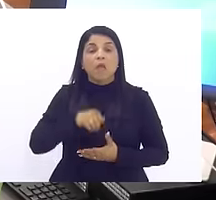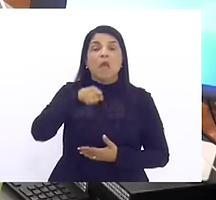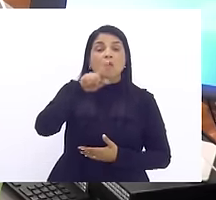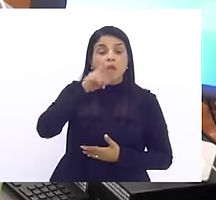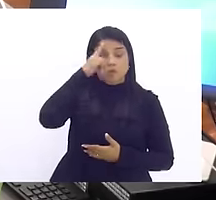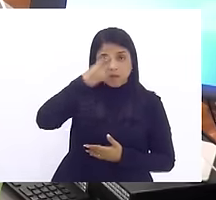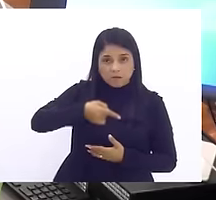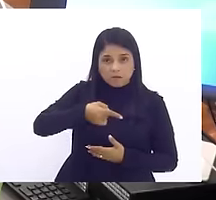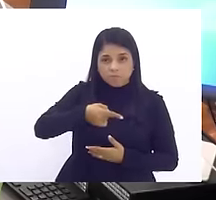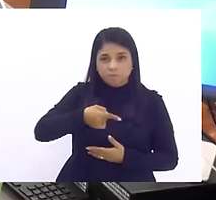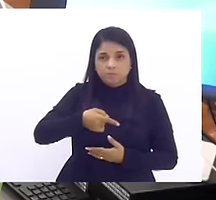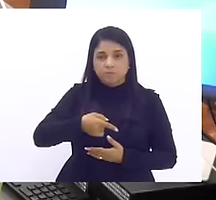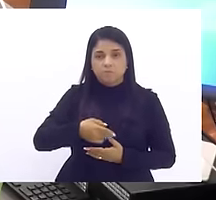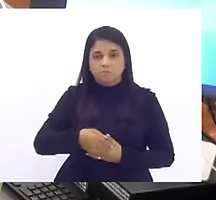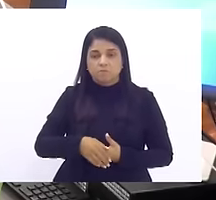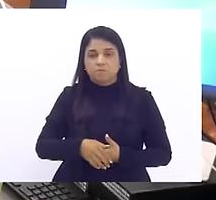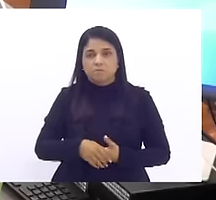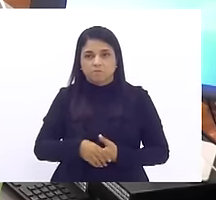determinante